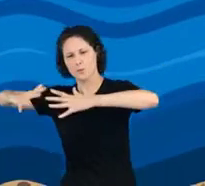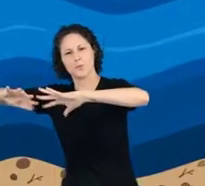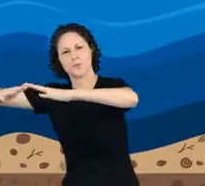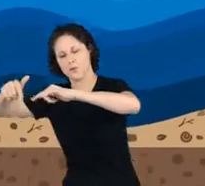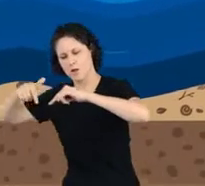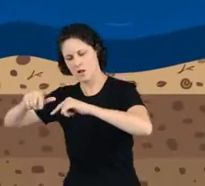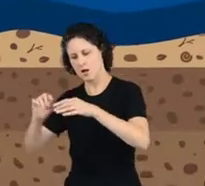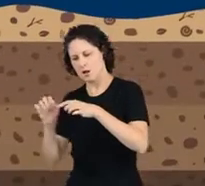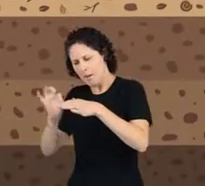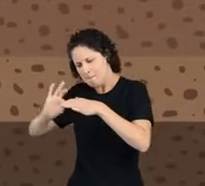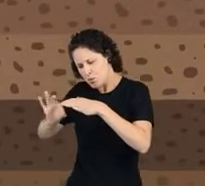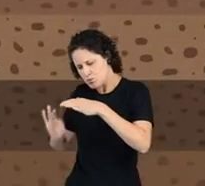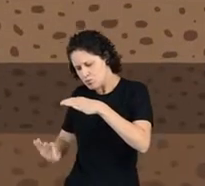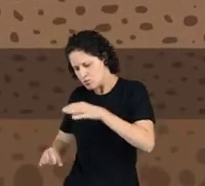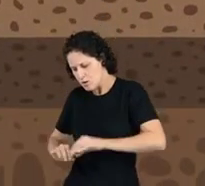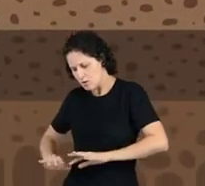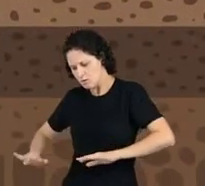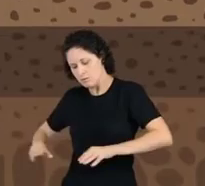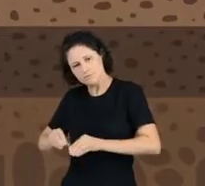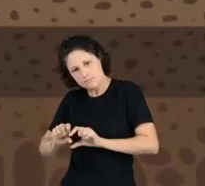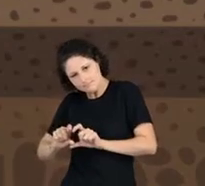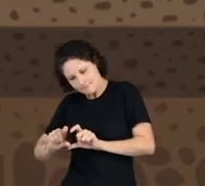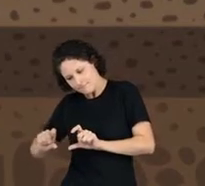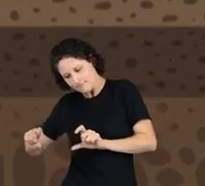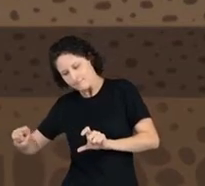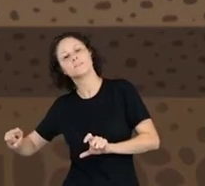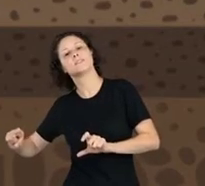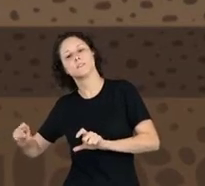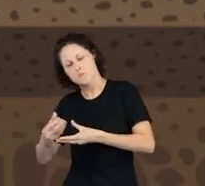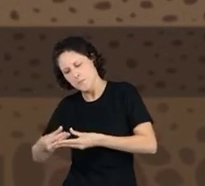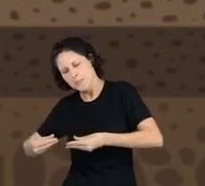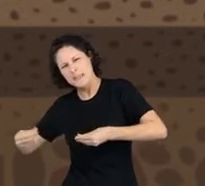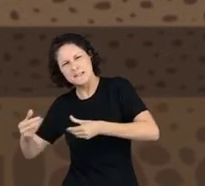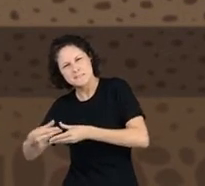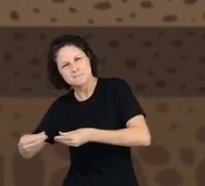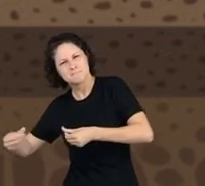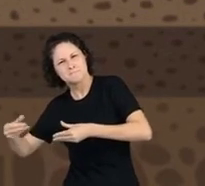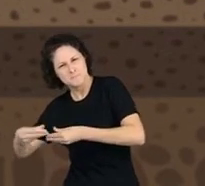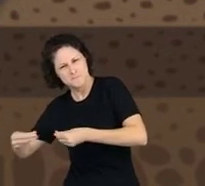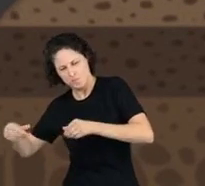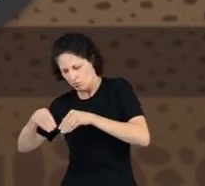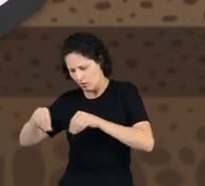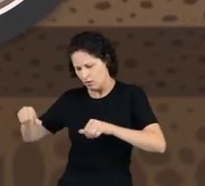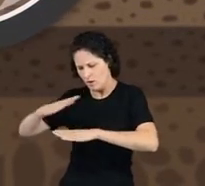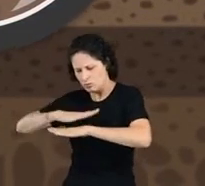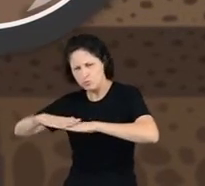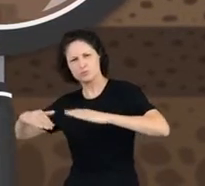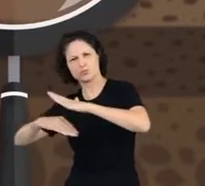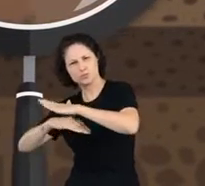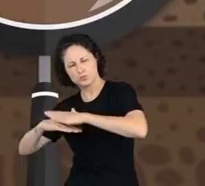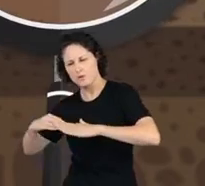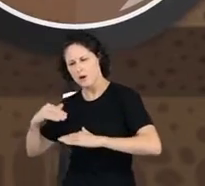que essa matéria orgânica, depois de um tempo, se acumulou no fundo de lagos, oceanos e mares. Depois